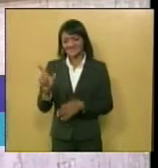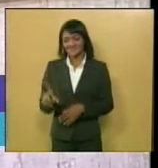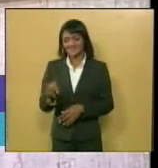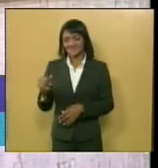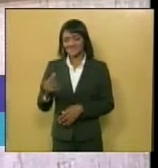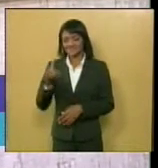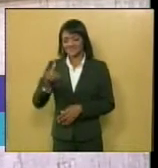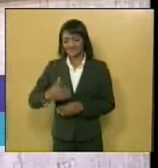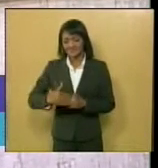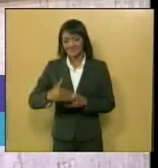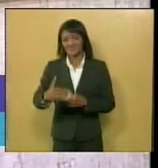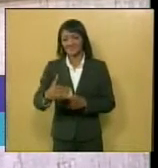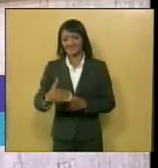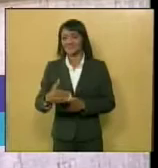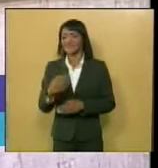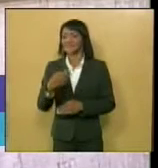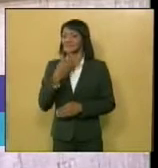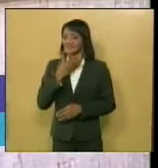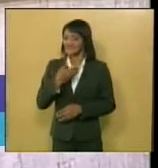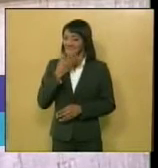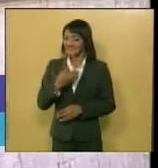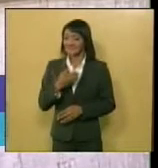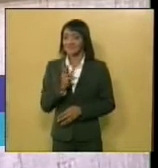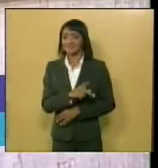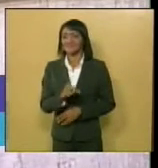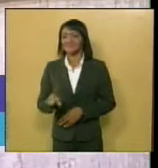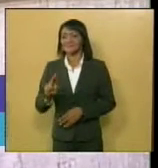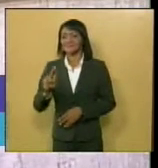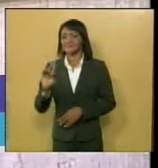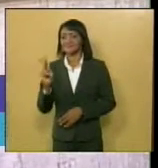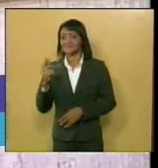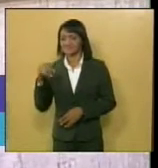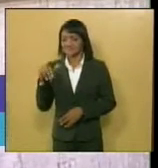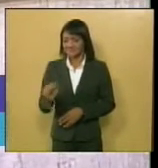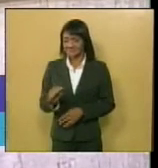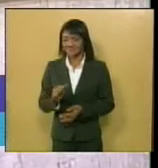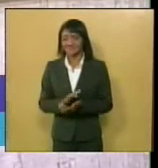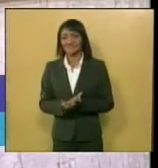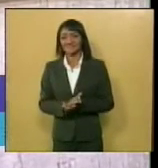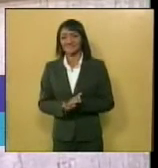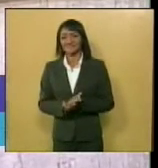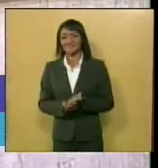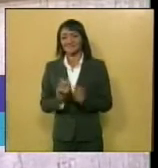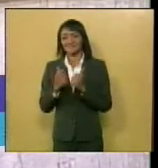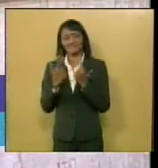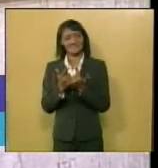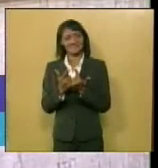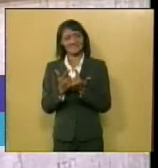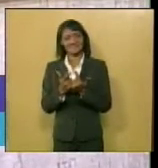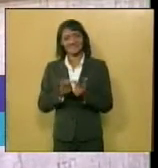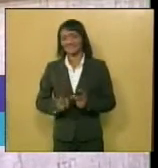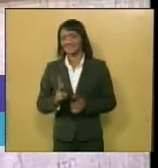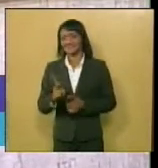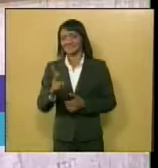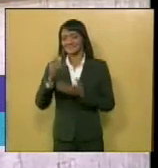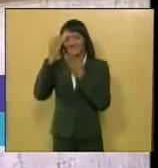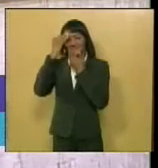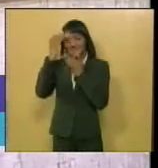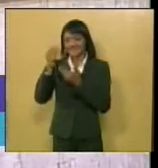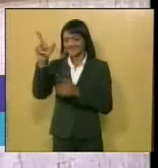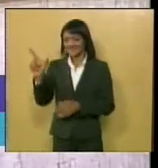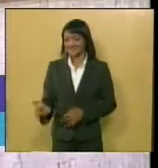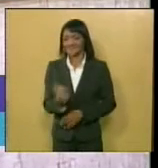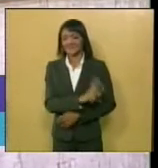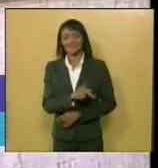6. Ao professor Gilberto Show, né? Parceiro da Assembleia Legislativa. Graças ao professor